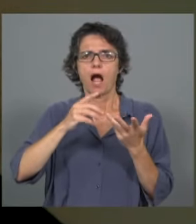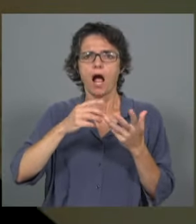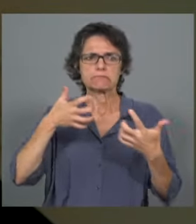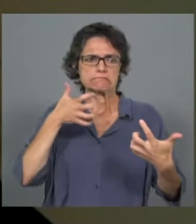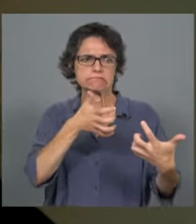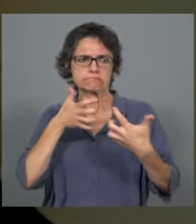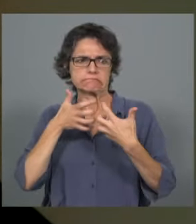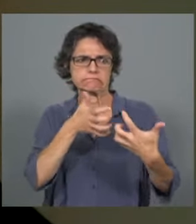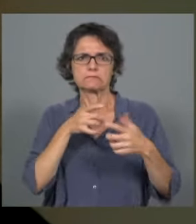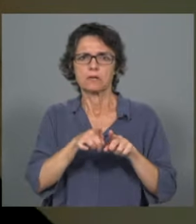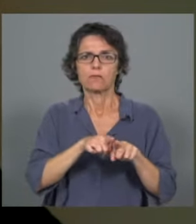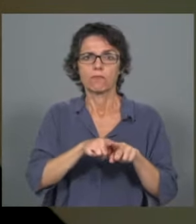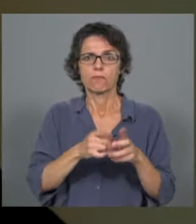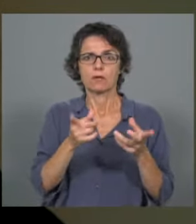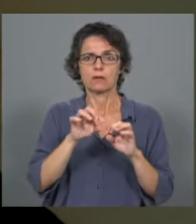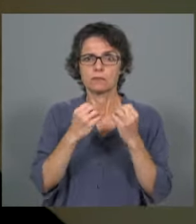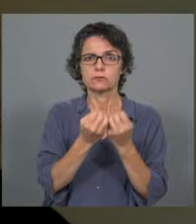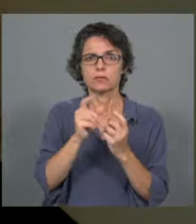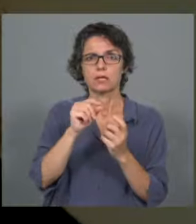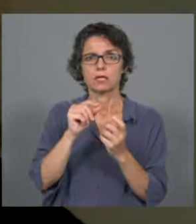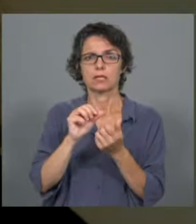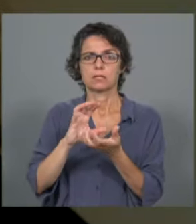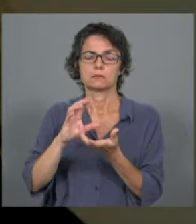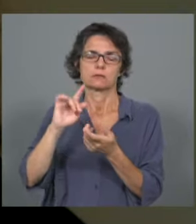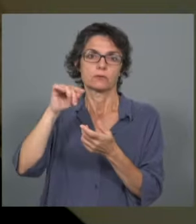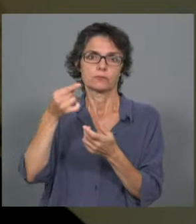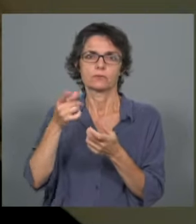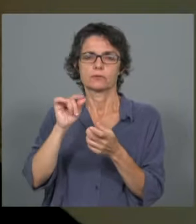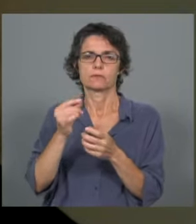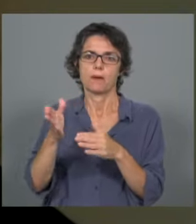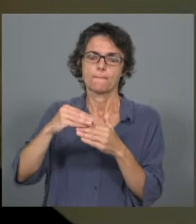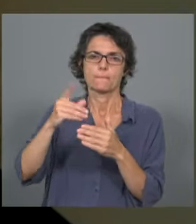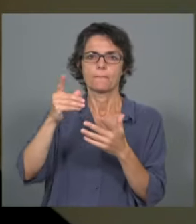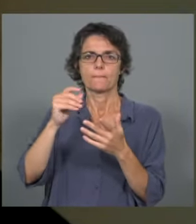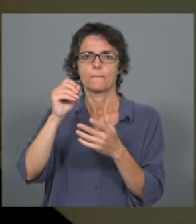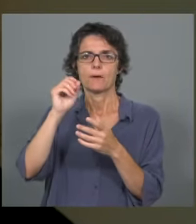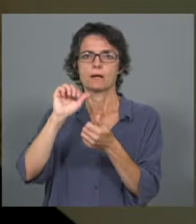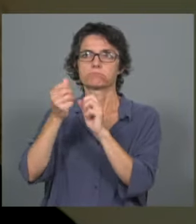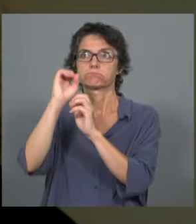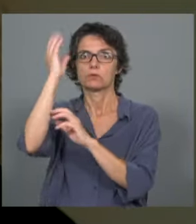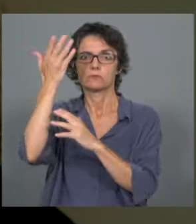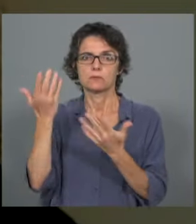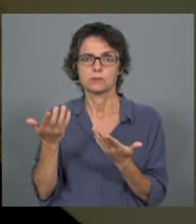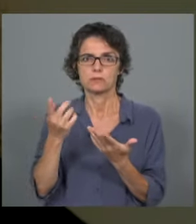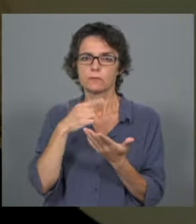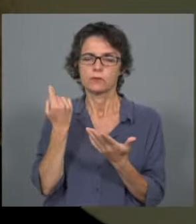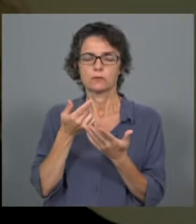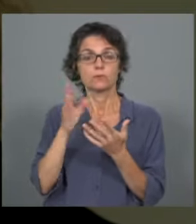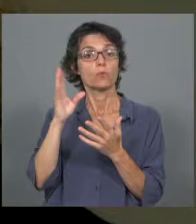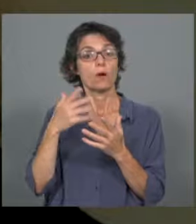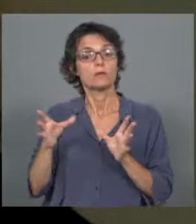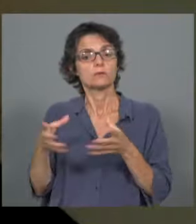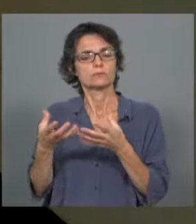que a mudança de clima também cria outros conflitos. E o nosso foco de oração faz-nos sempre lembrar,